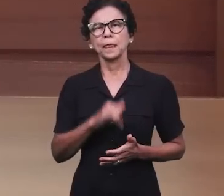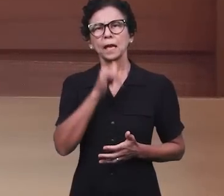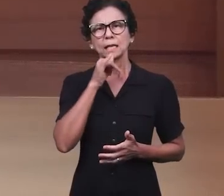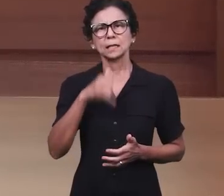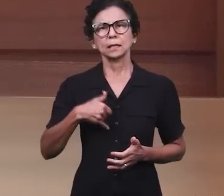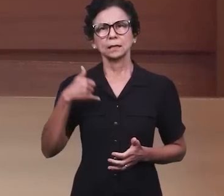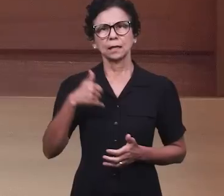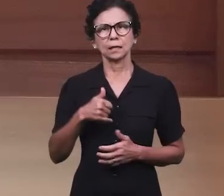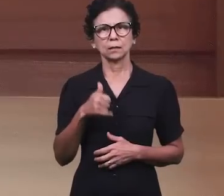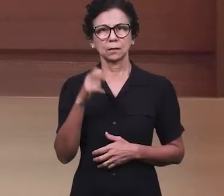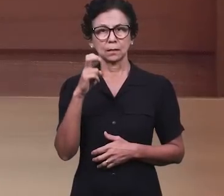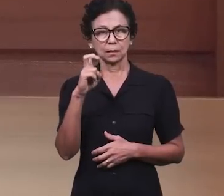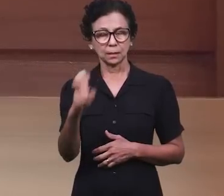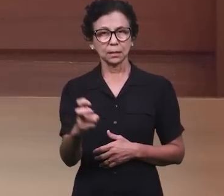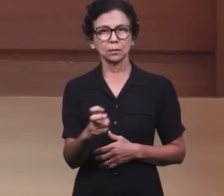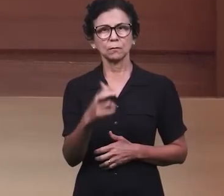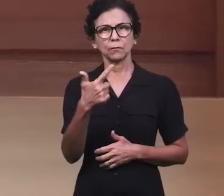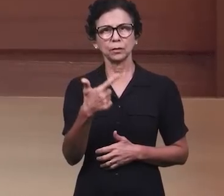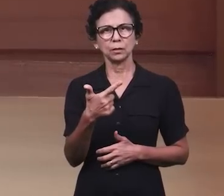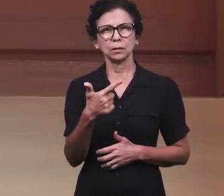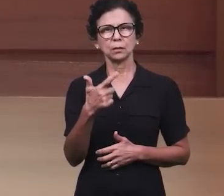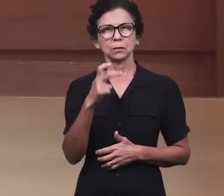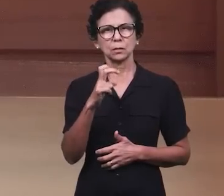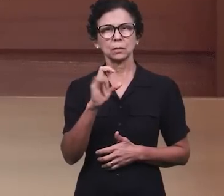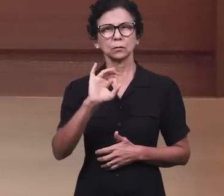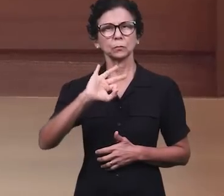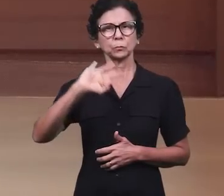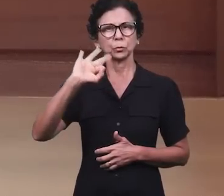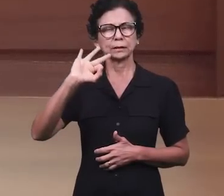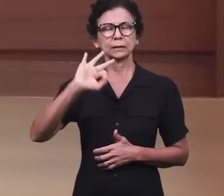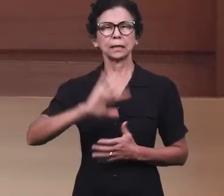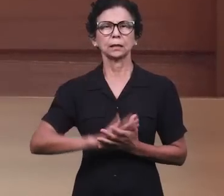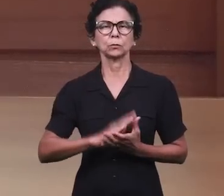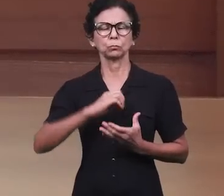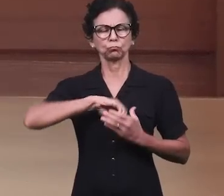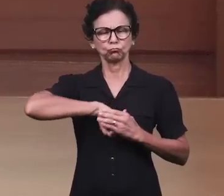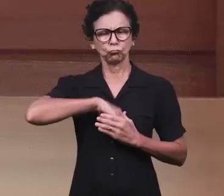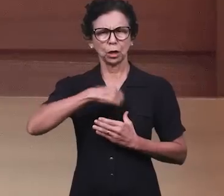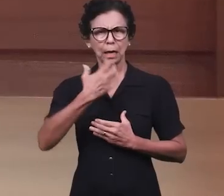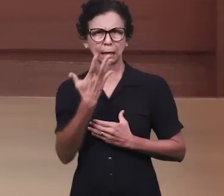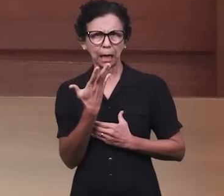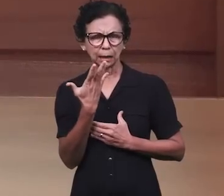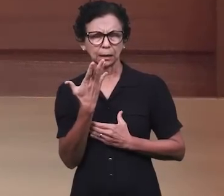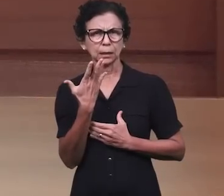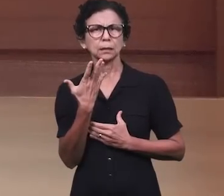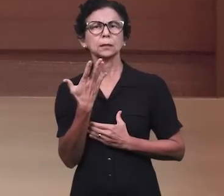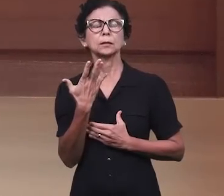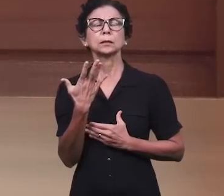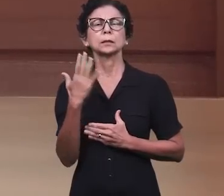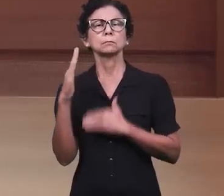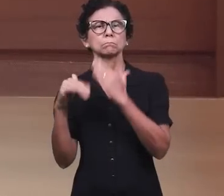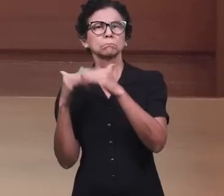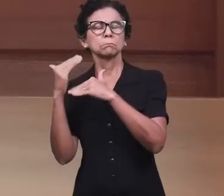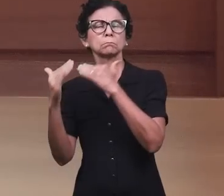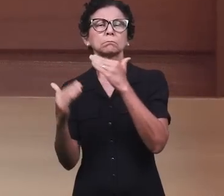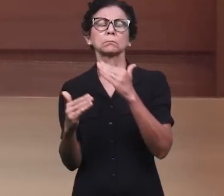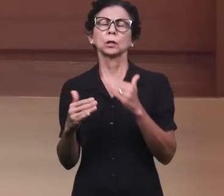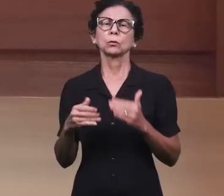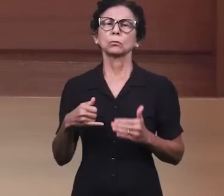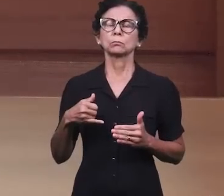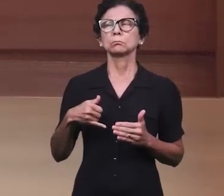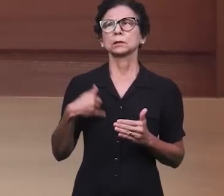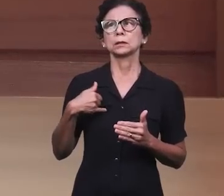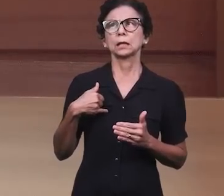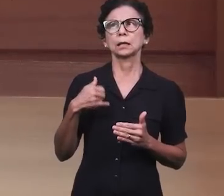5 anos você tem 25% praticamente do caráter sendo formado. Depois os